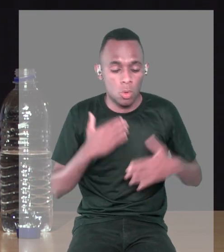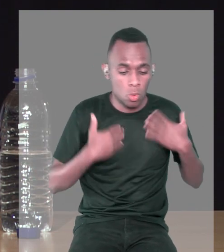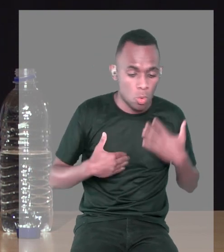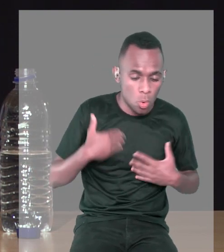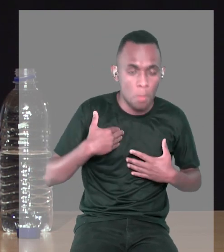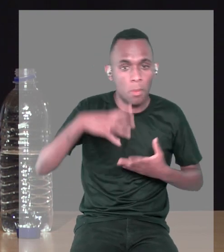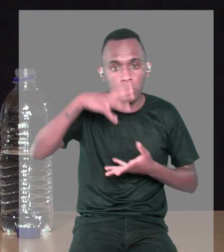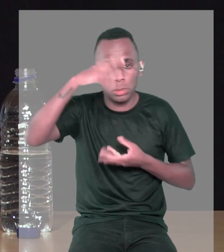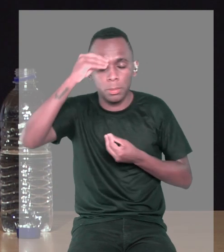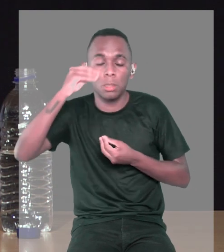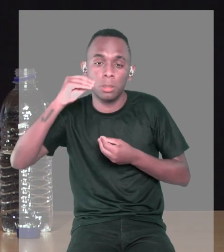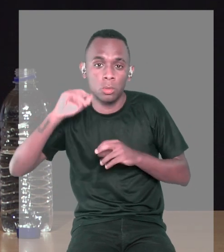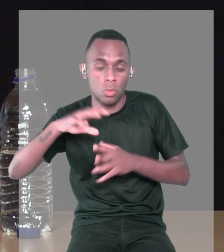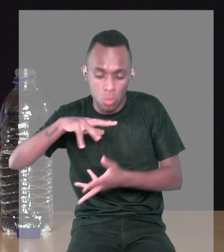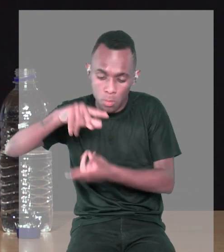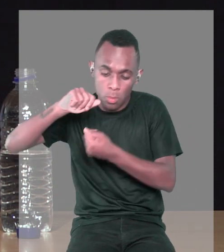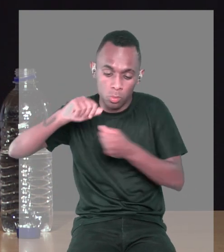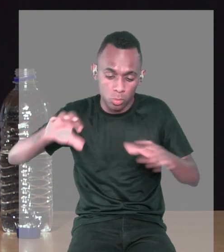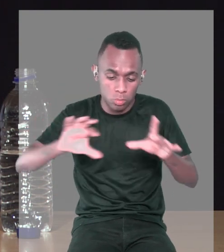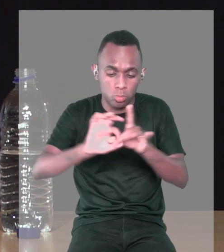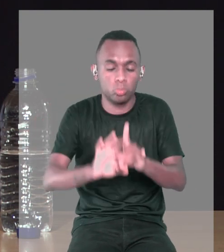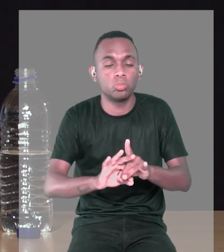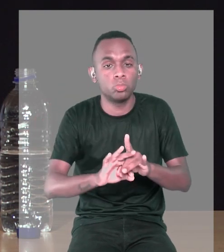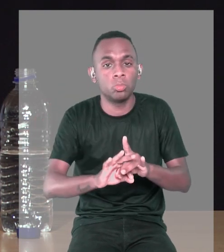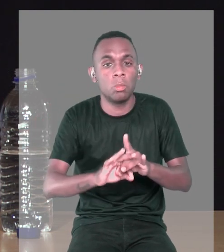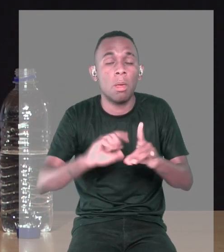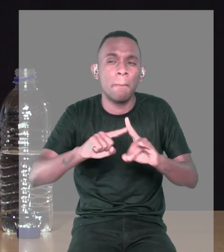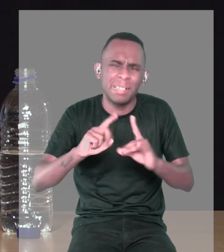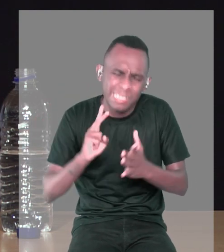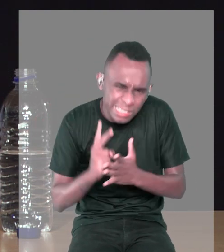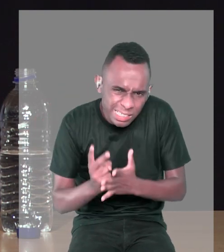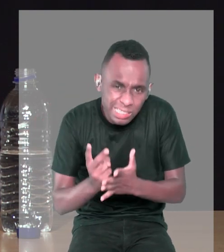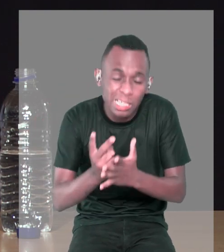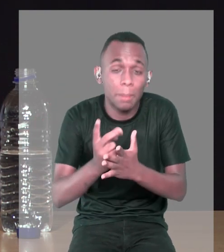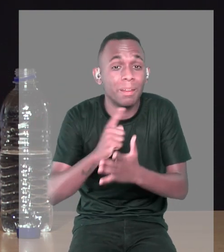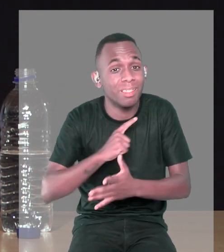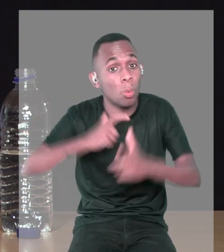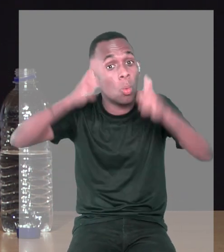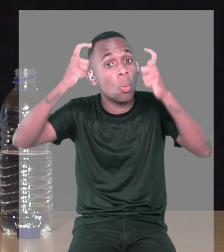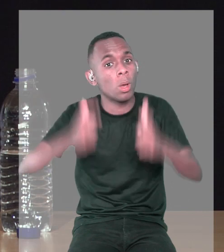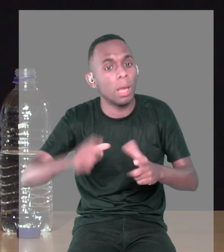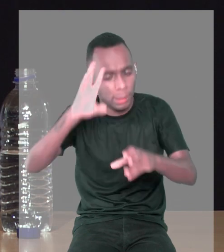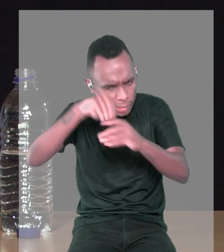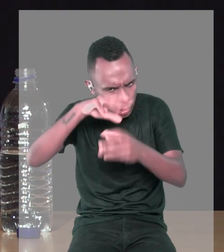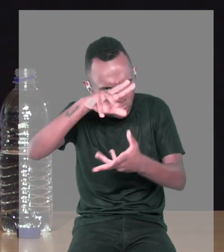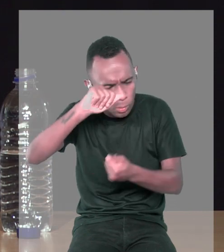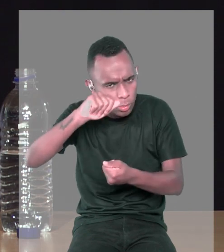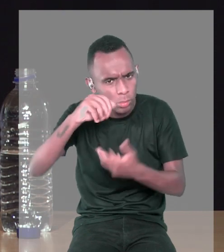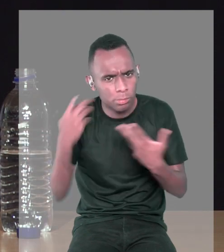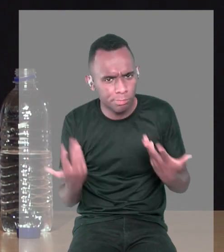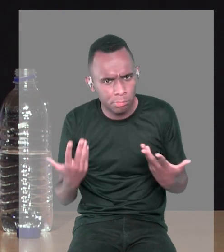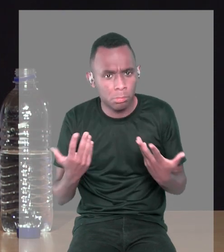há um lugar no mundo. Isso pode fazer sofrer, isso pode criar dificuldades, Romeu e Julieta,